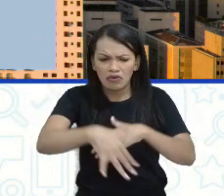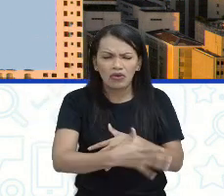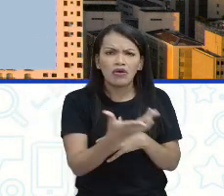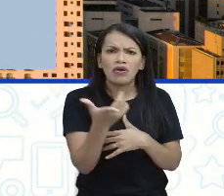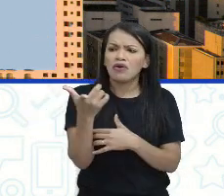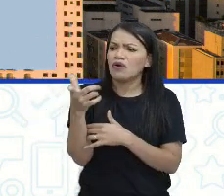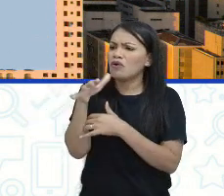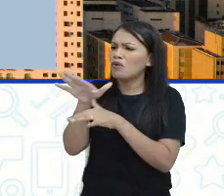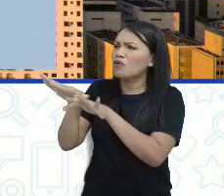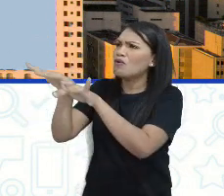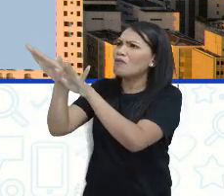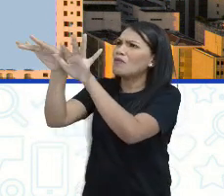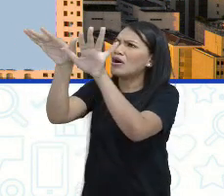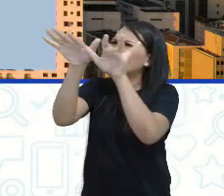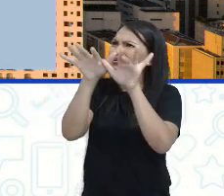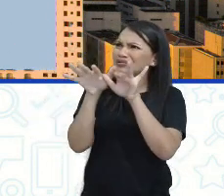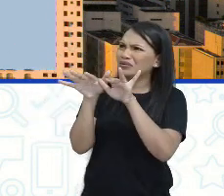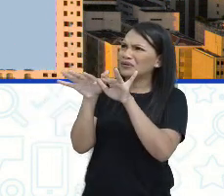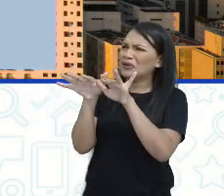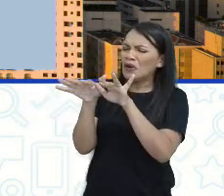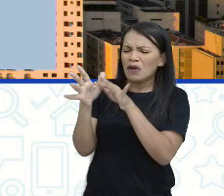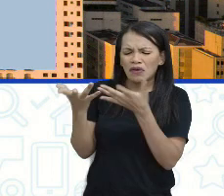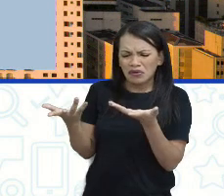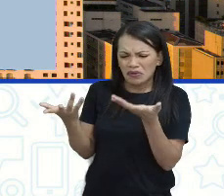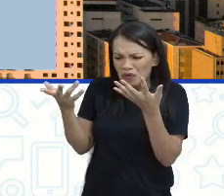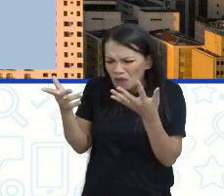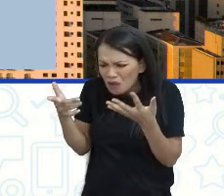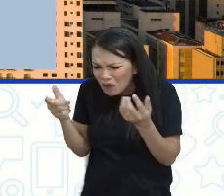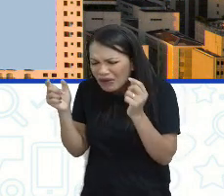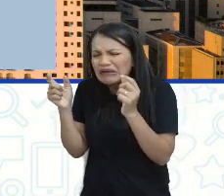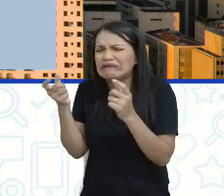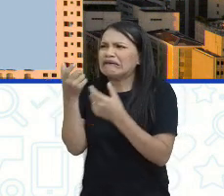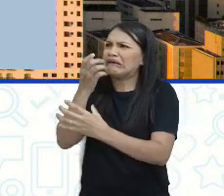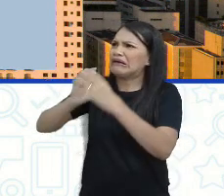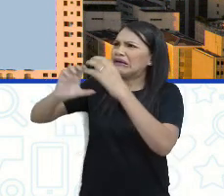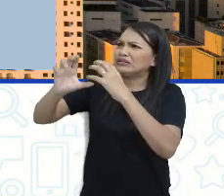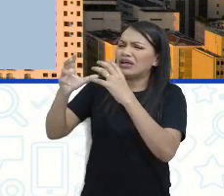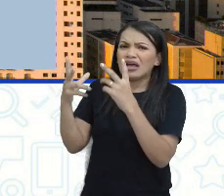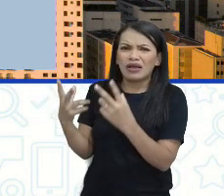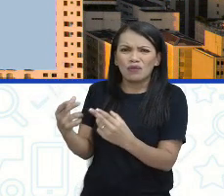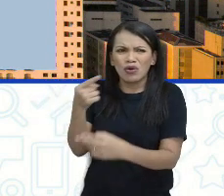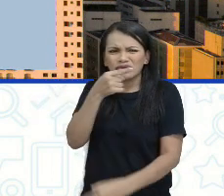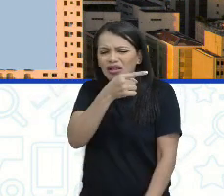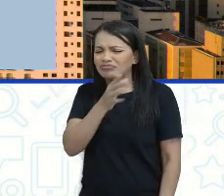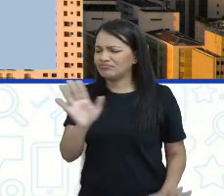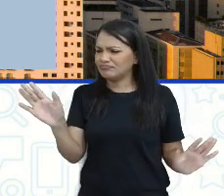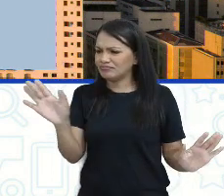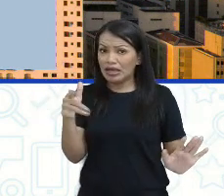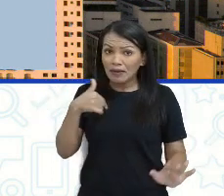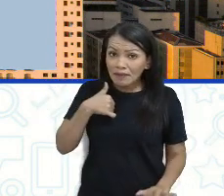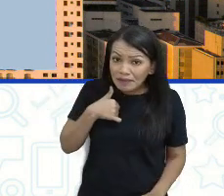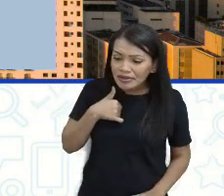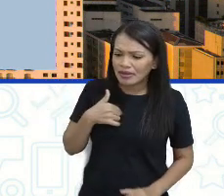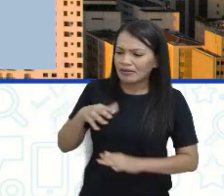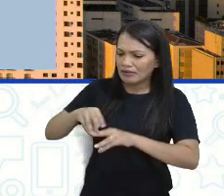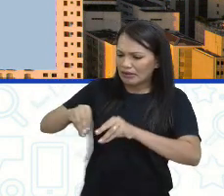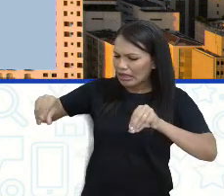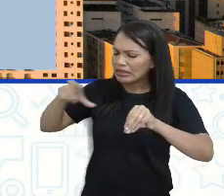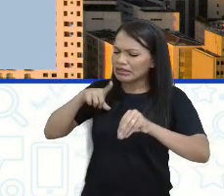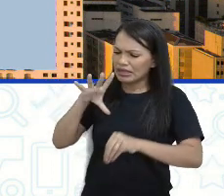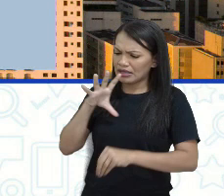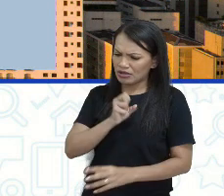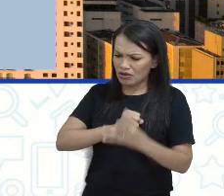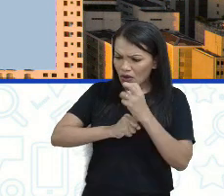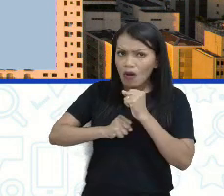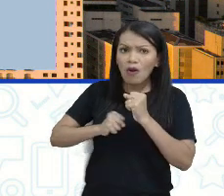daqui não cantam como os de lá. Minha terra tem mais rosas e quase tem mais amores. Minha terra tem mais